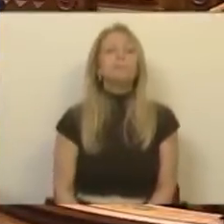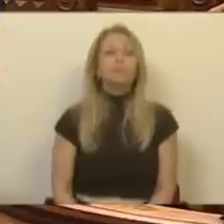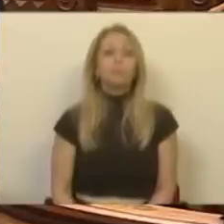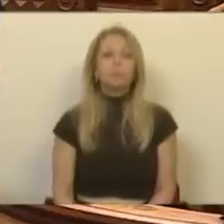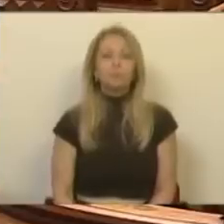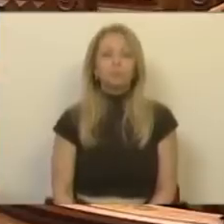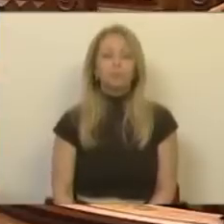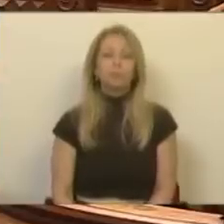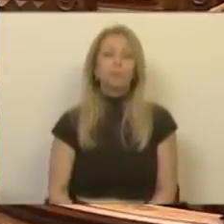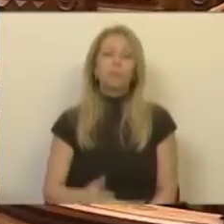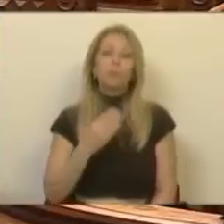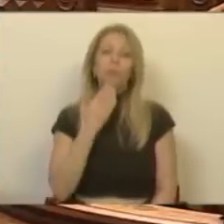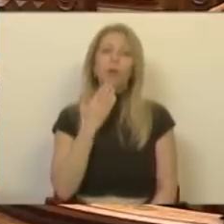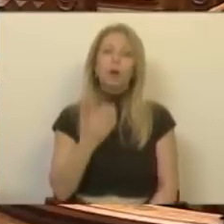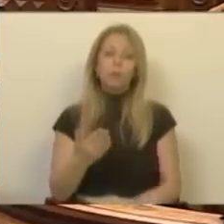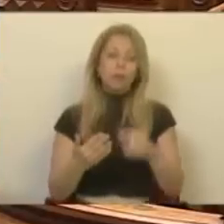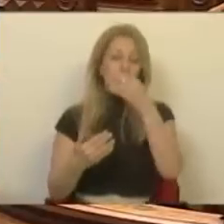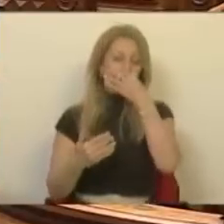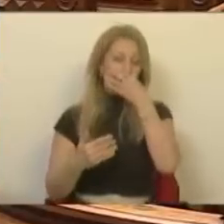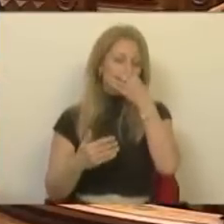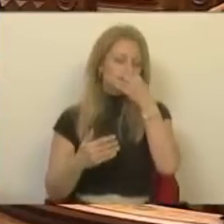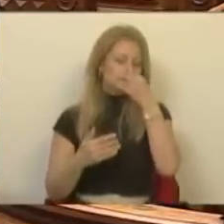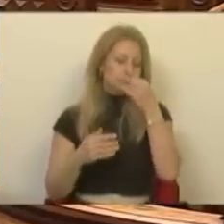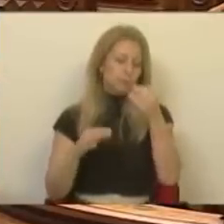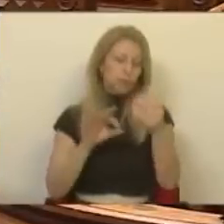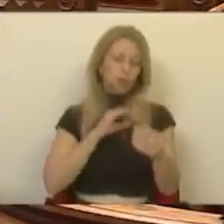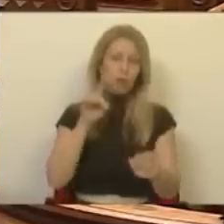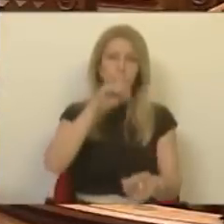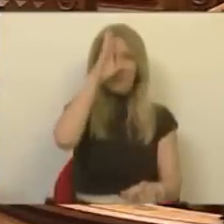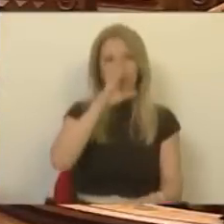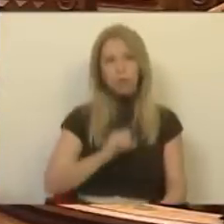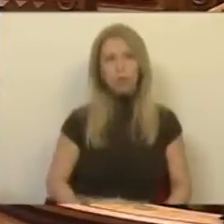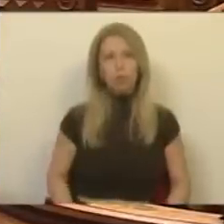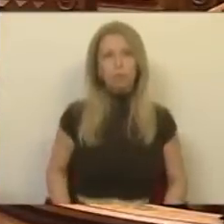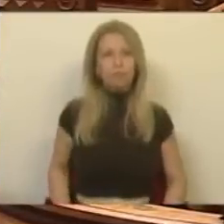obrigado para responder tem a palavra o senhor Ministro